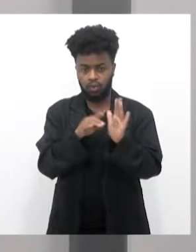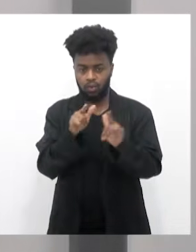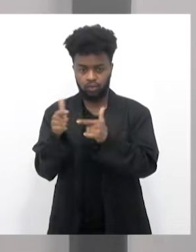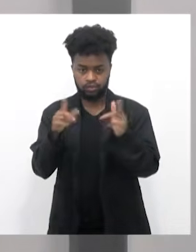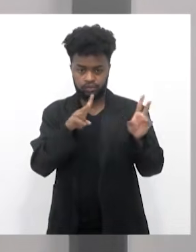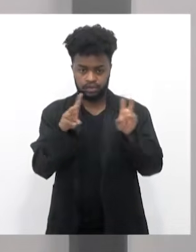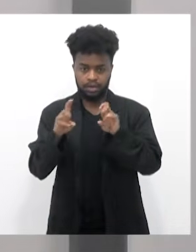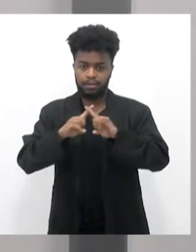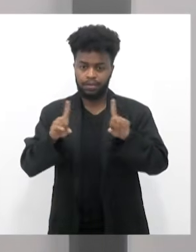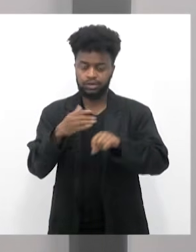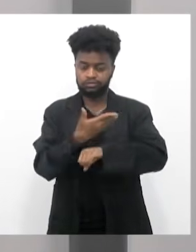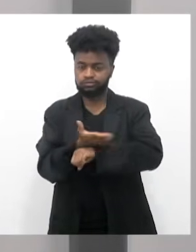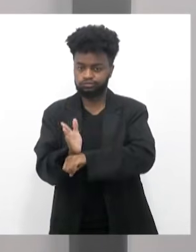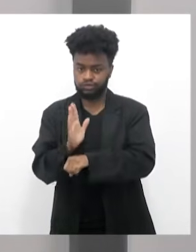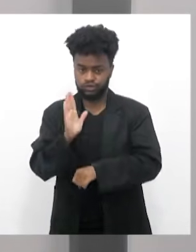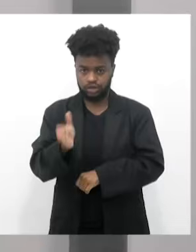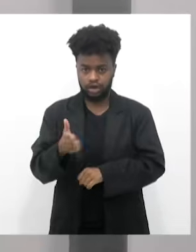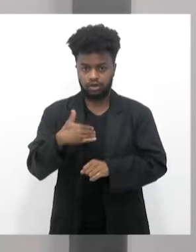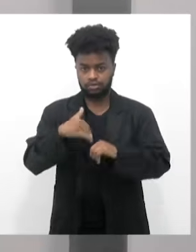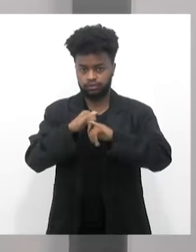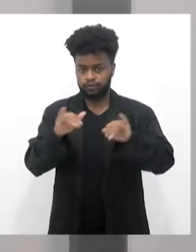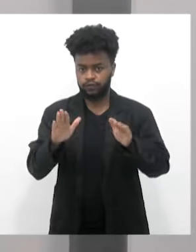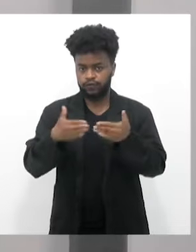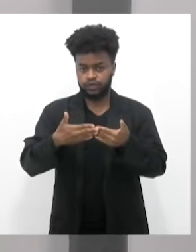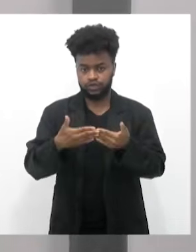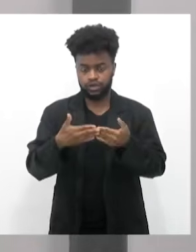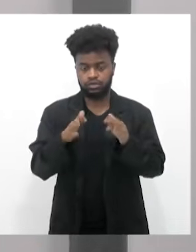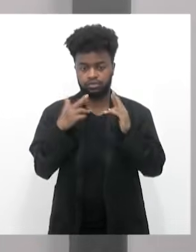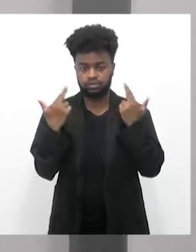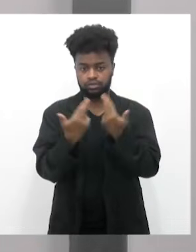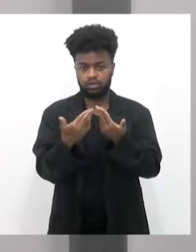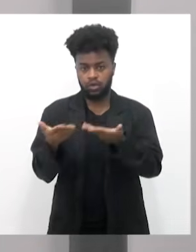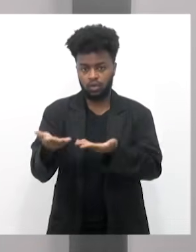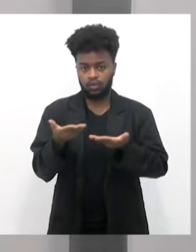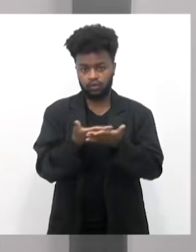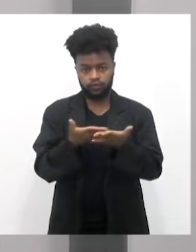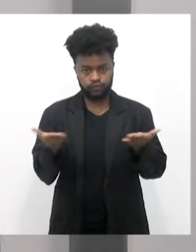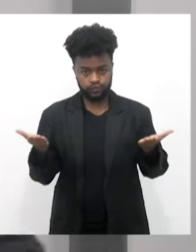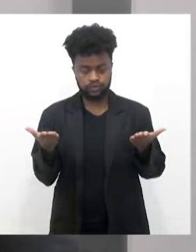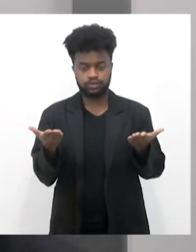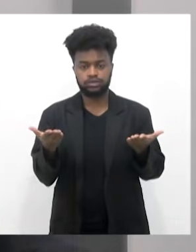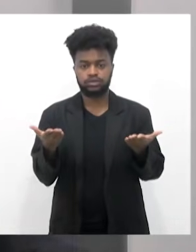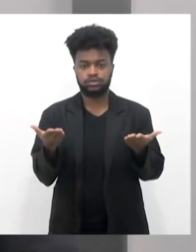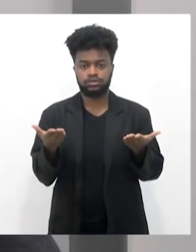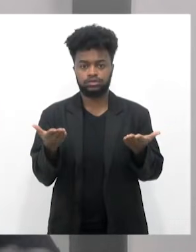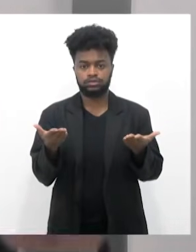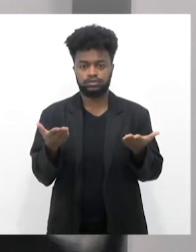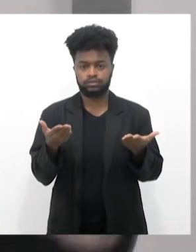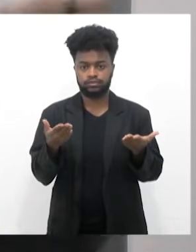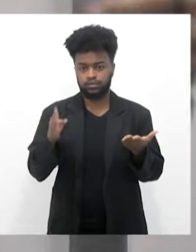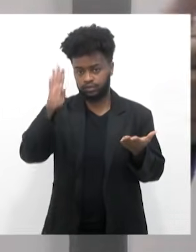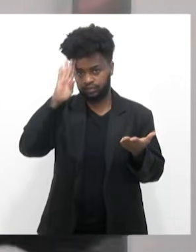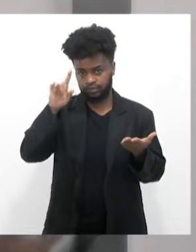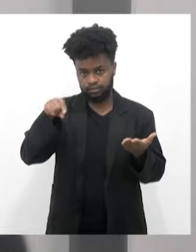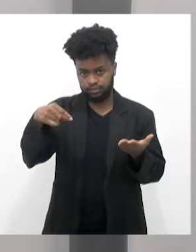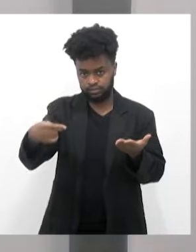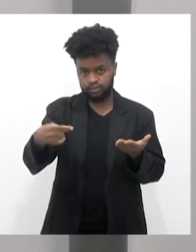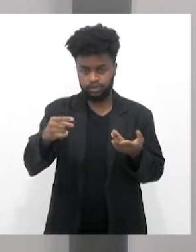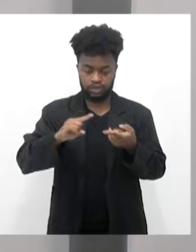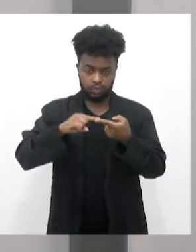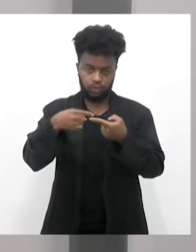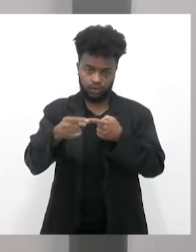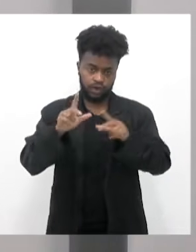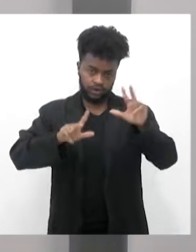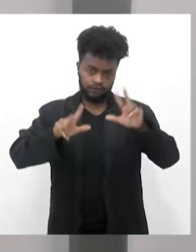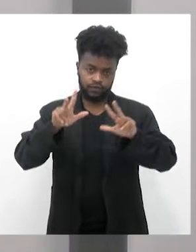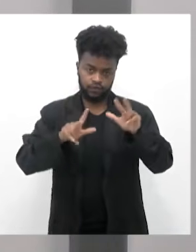mas já pelo avançar da hora, eu vou declarar encerrada a sessão, já convocando a todos para a próxima quarta-feira, sem ser a próxima, que